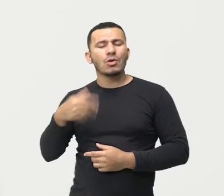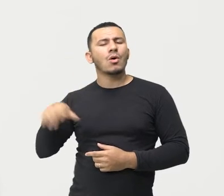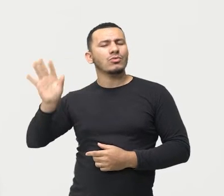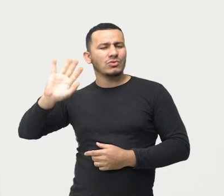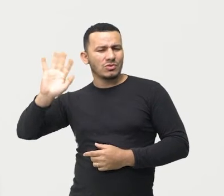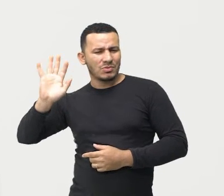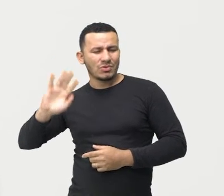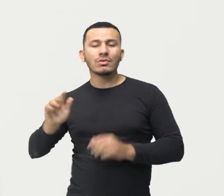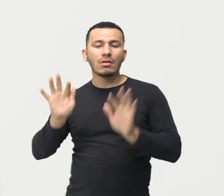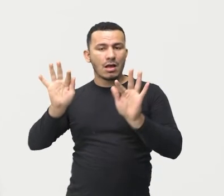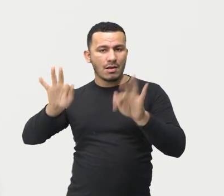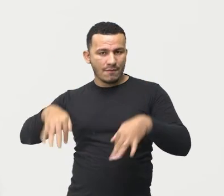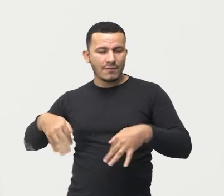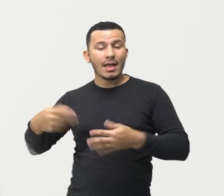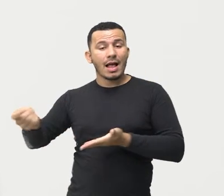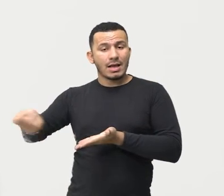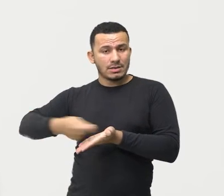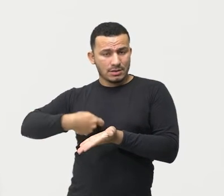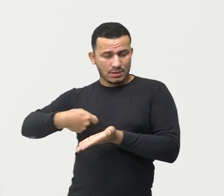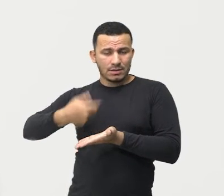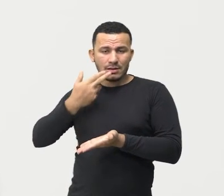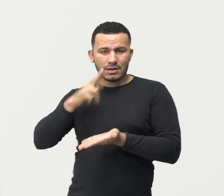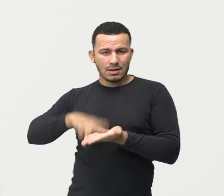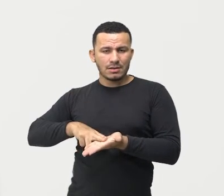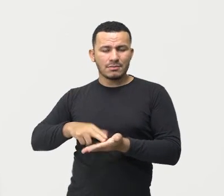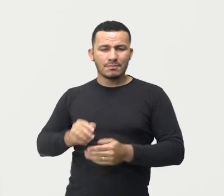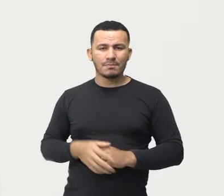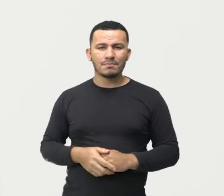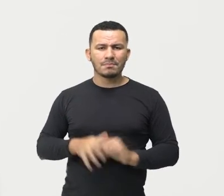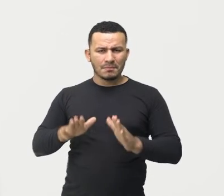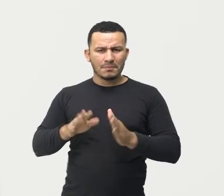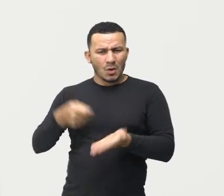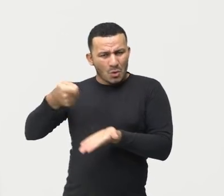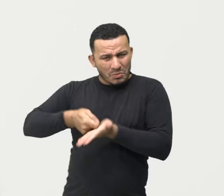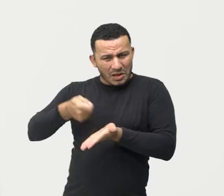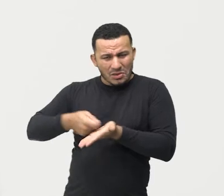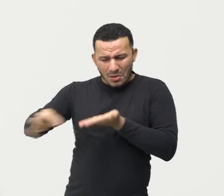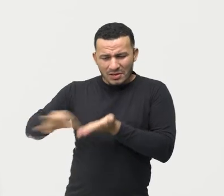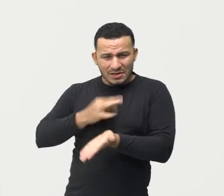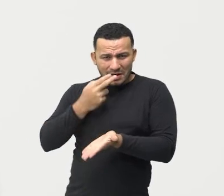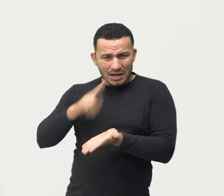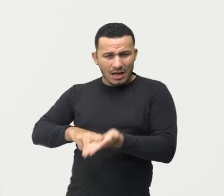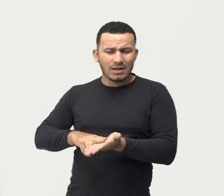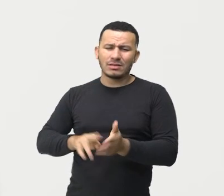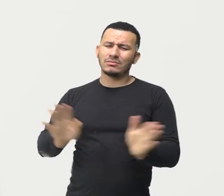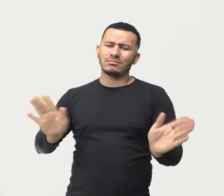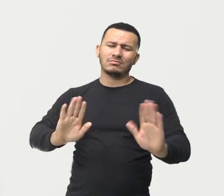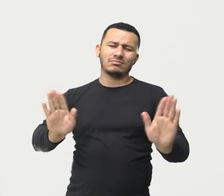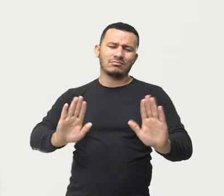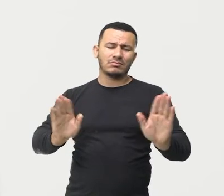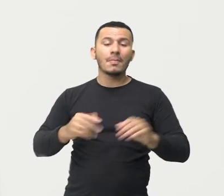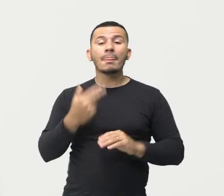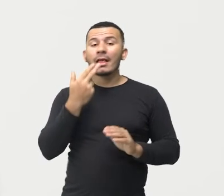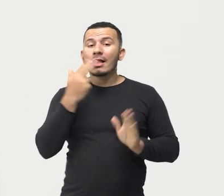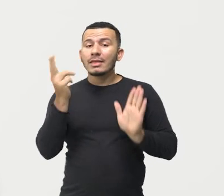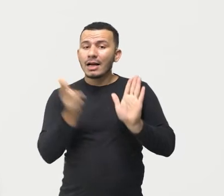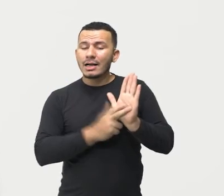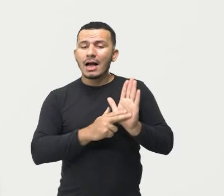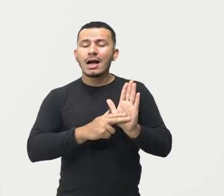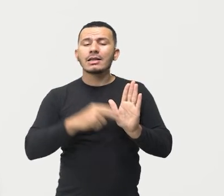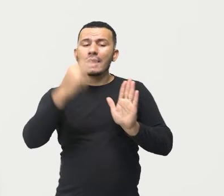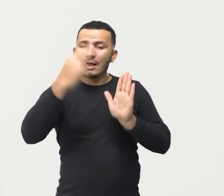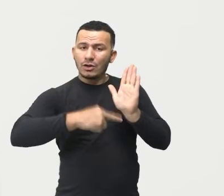e aí encerra assinando. É obrigatório assinar? Não. Em cartas de